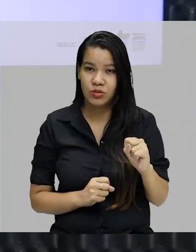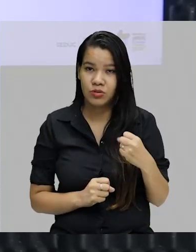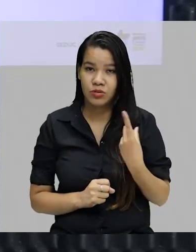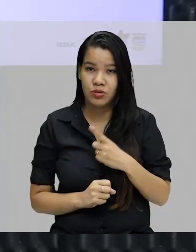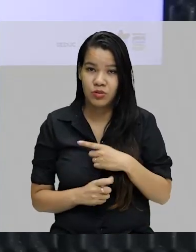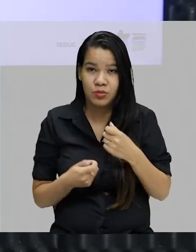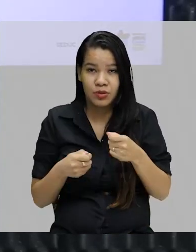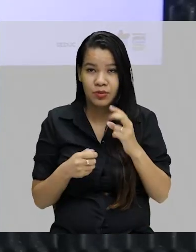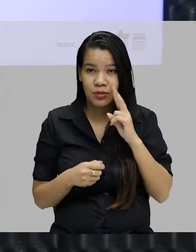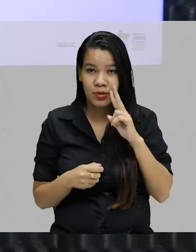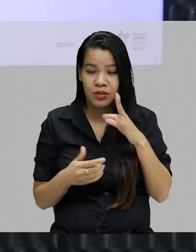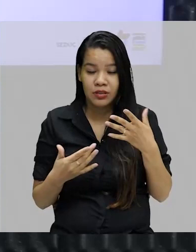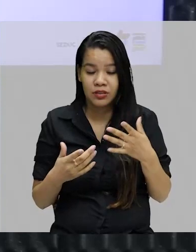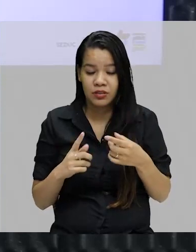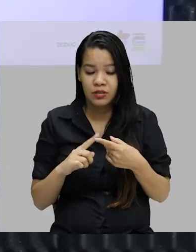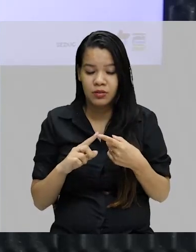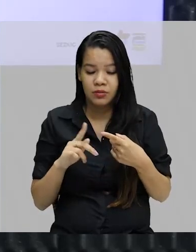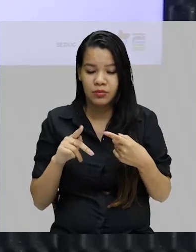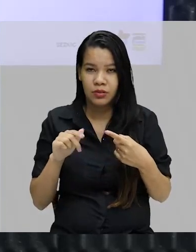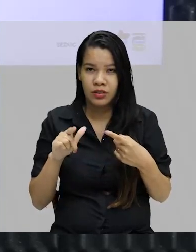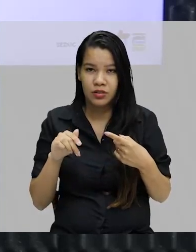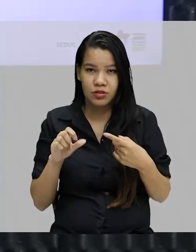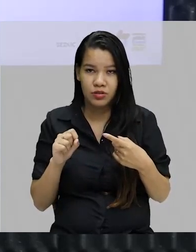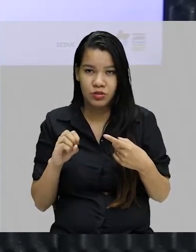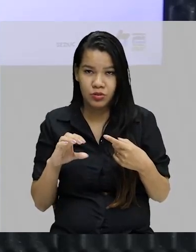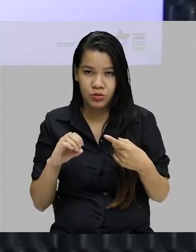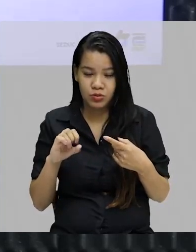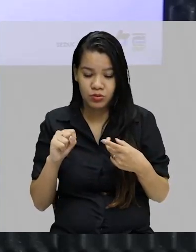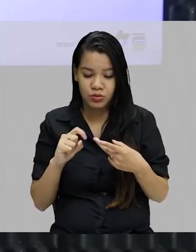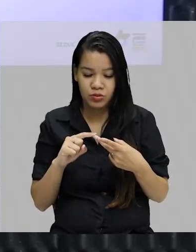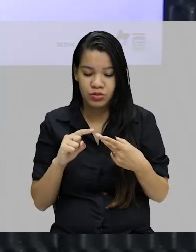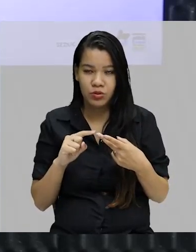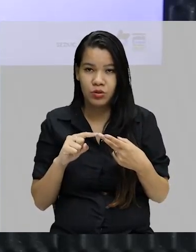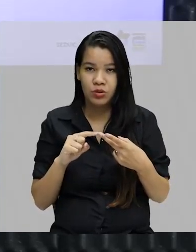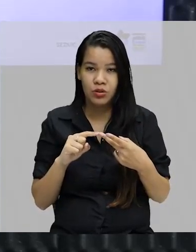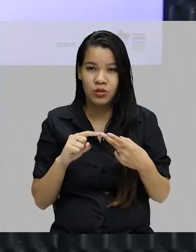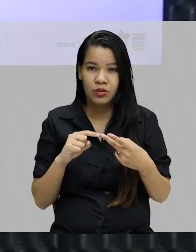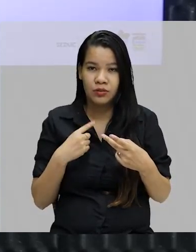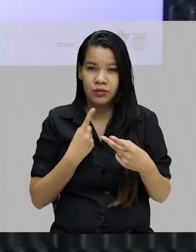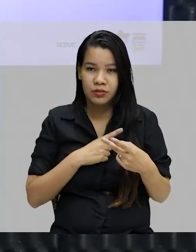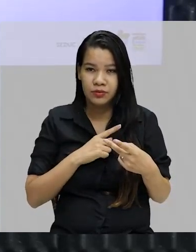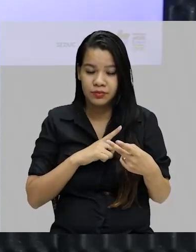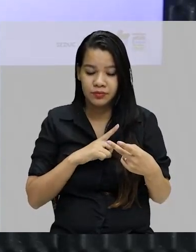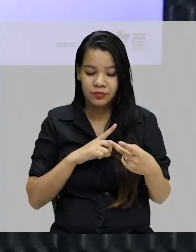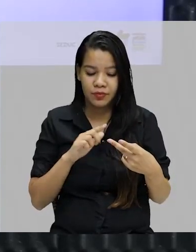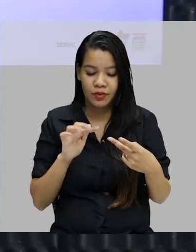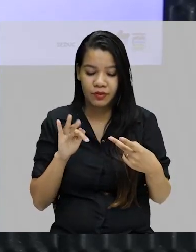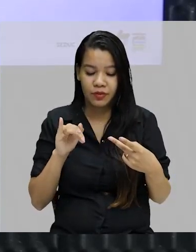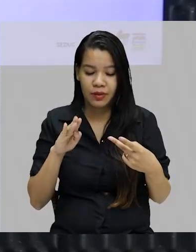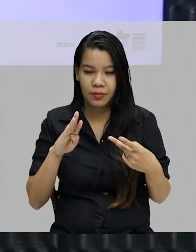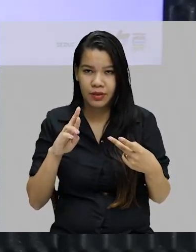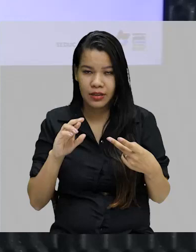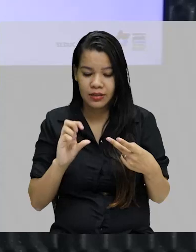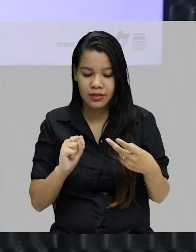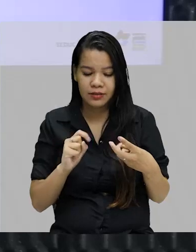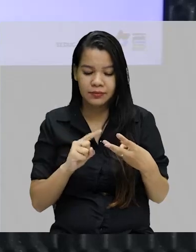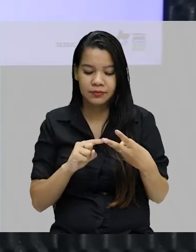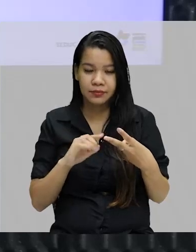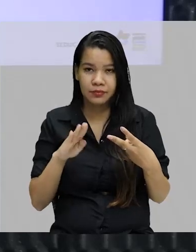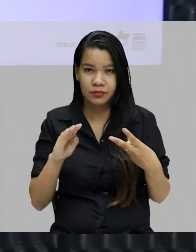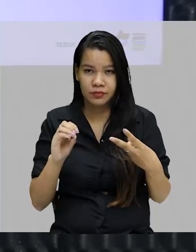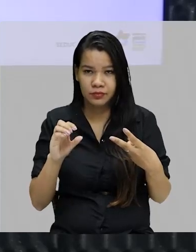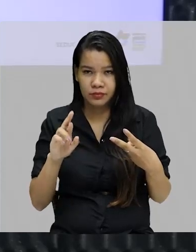mas nós temos também as fibras, né, as fibras sintéticas, nós temos também a borracha artificial, a